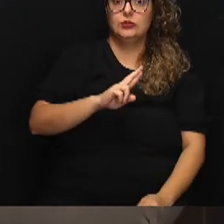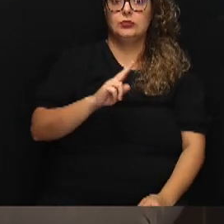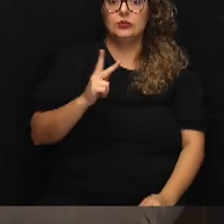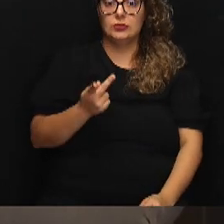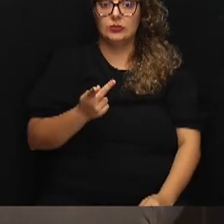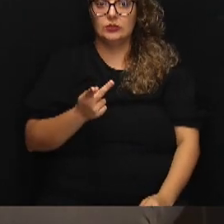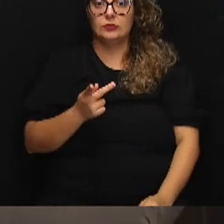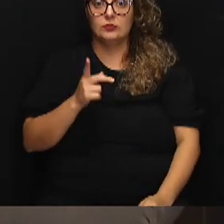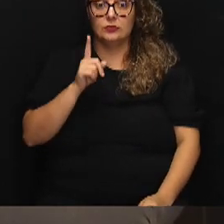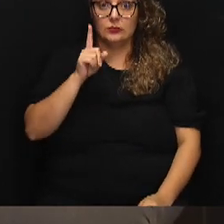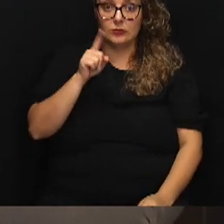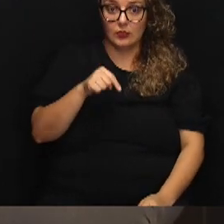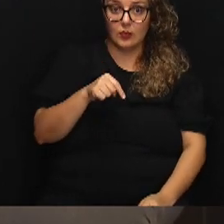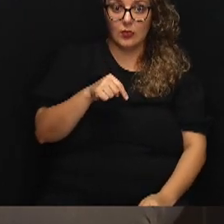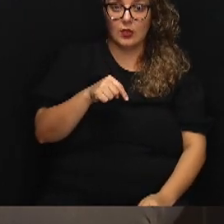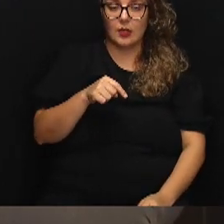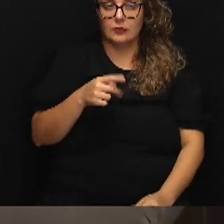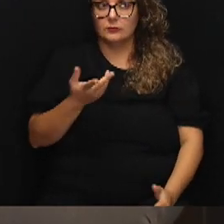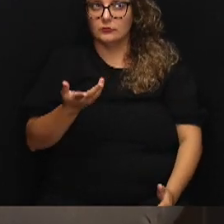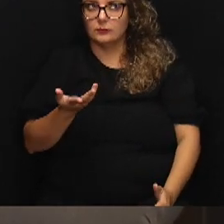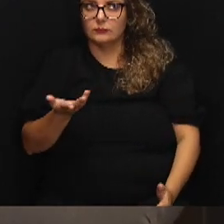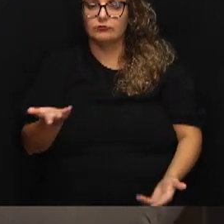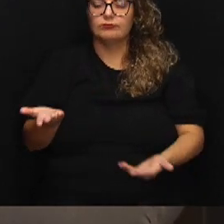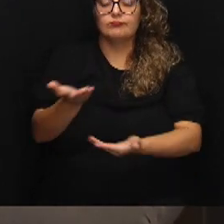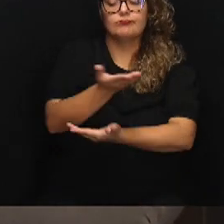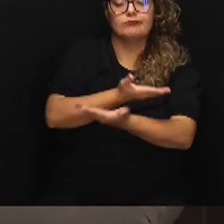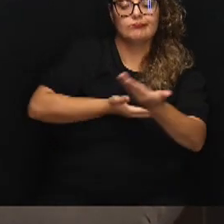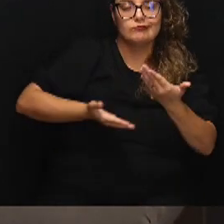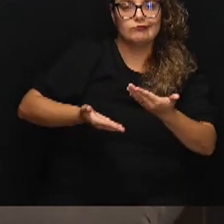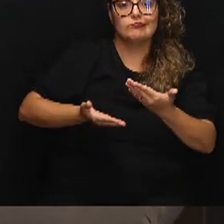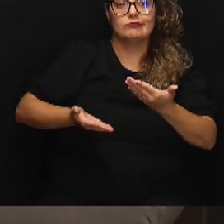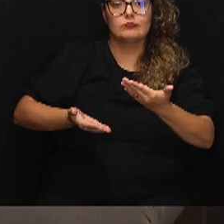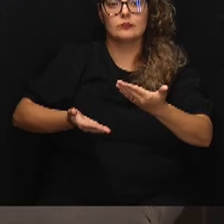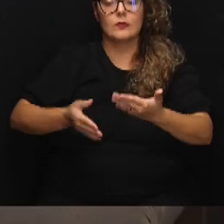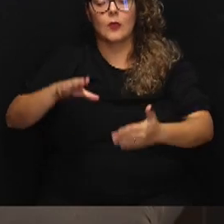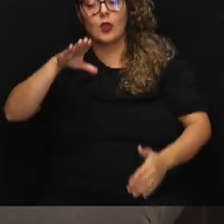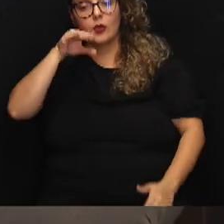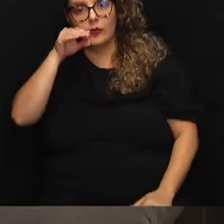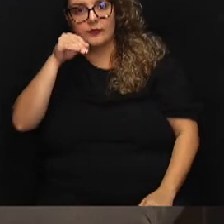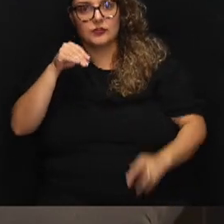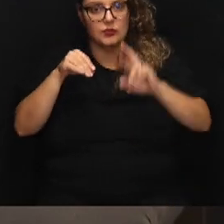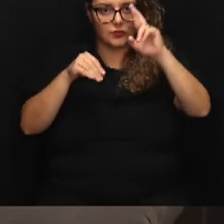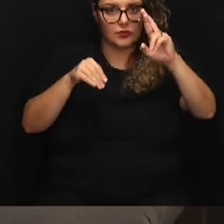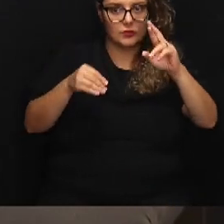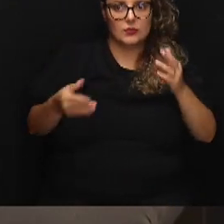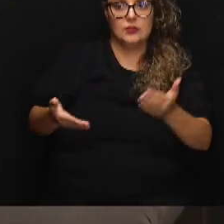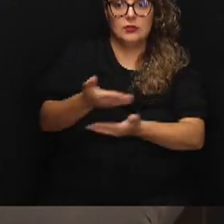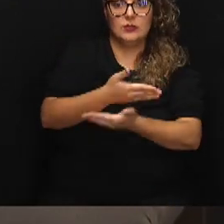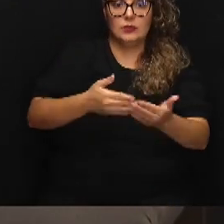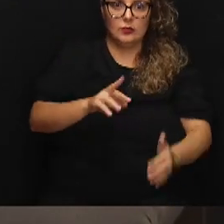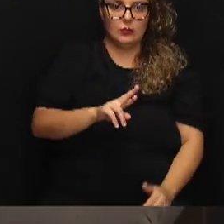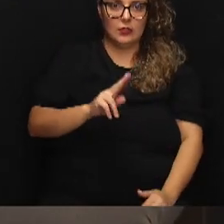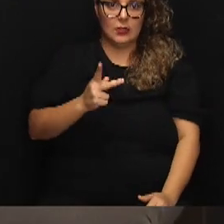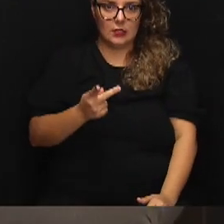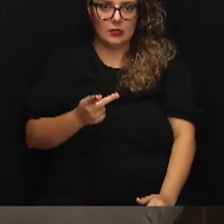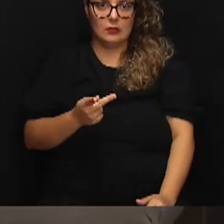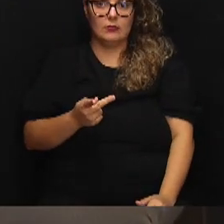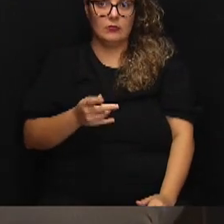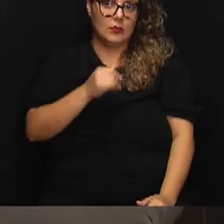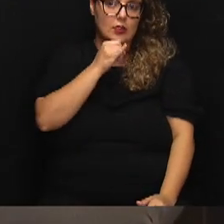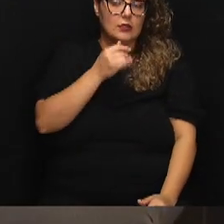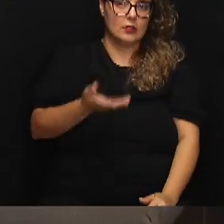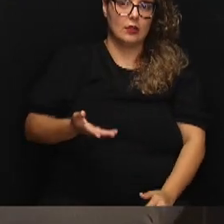ele é uma ponte, ele é um porta-voz entre o funcionário e a gestão da empresa, a diretoria, por